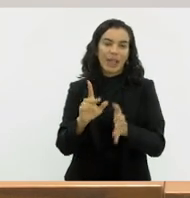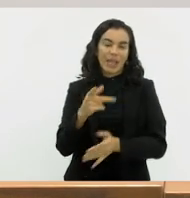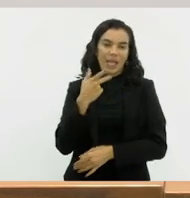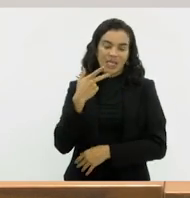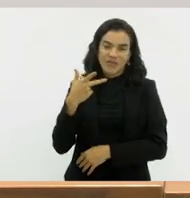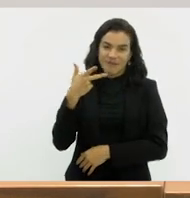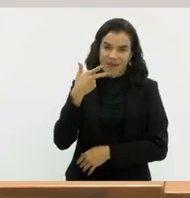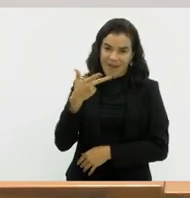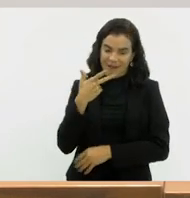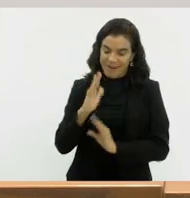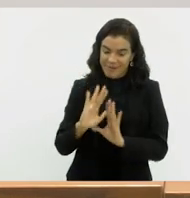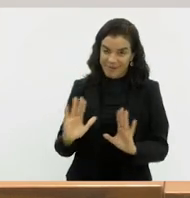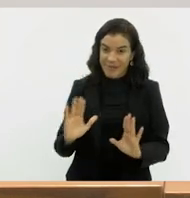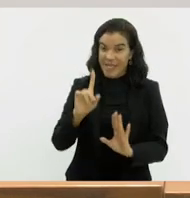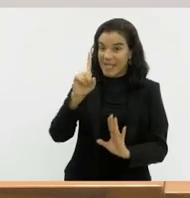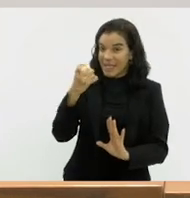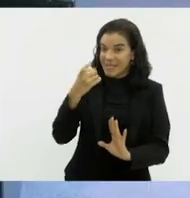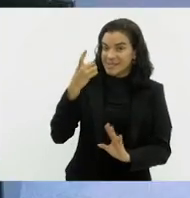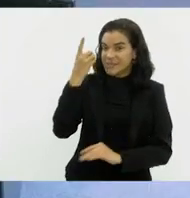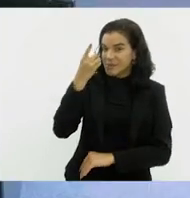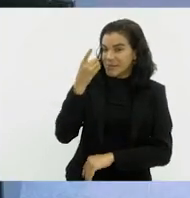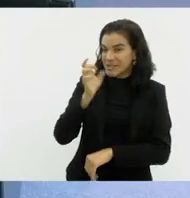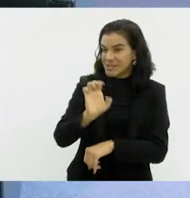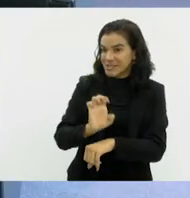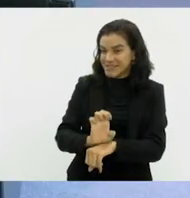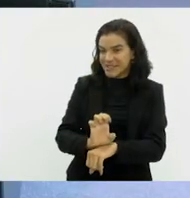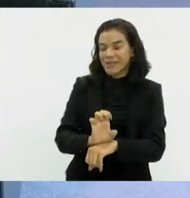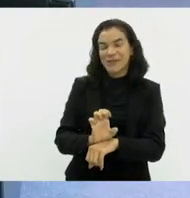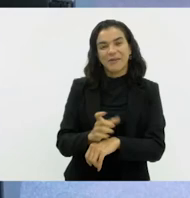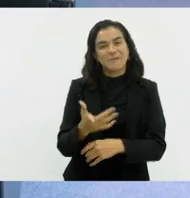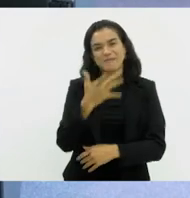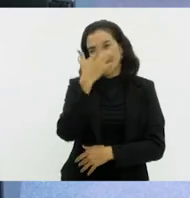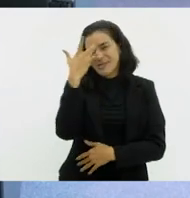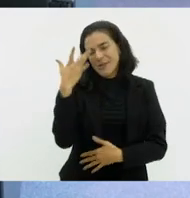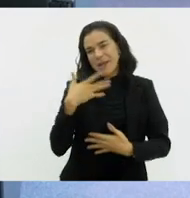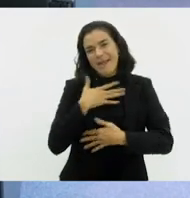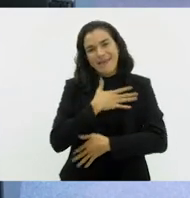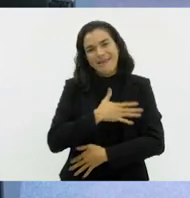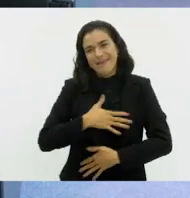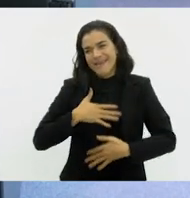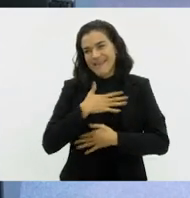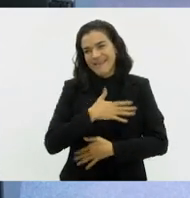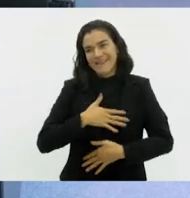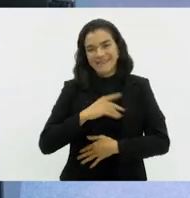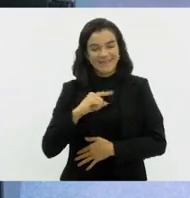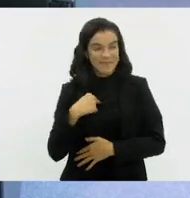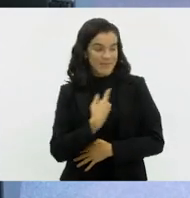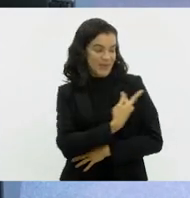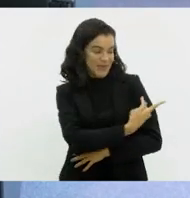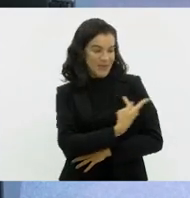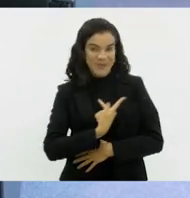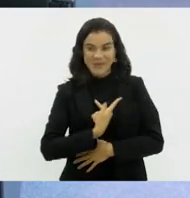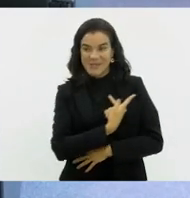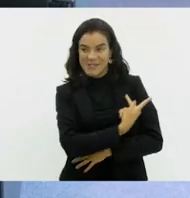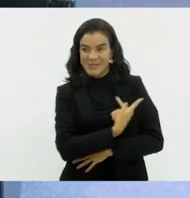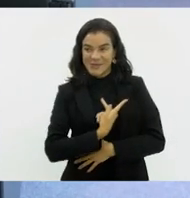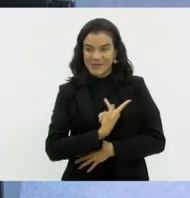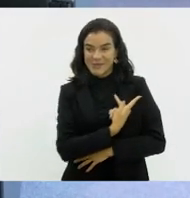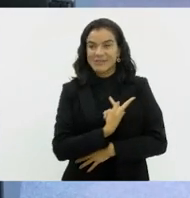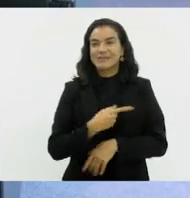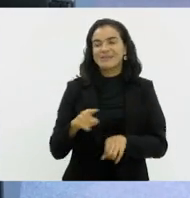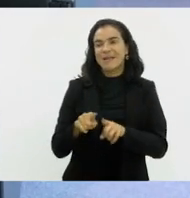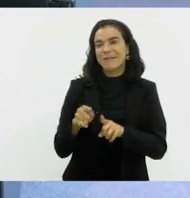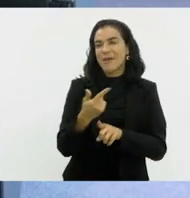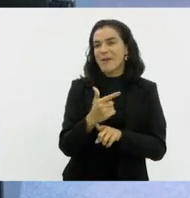E ex-deputado estadual. Pessoa muito querida por todos nós dois aqui e por muitas outras tantas